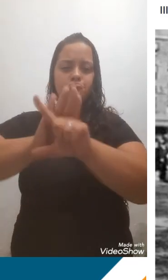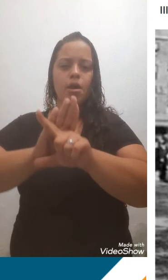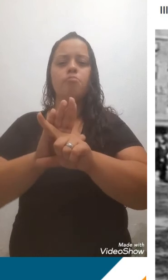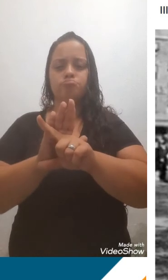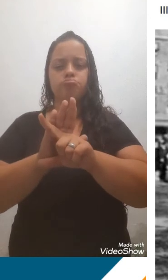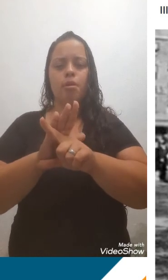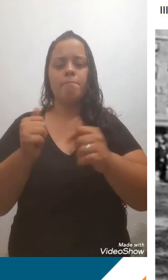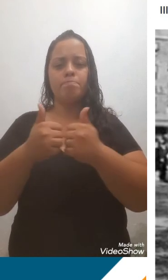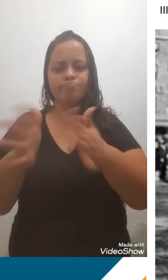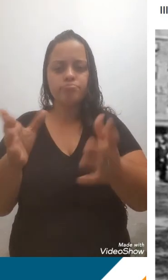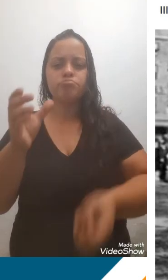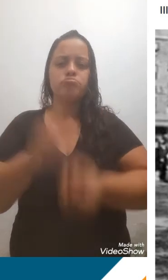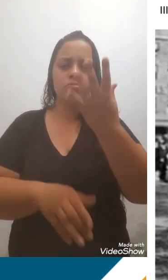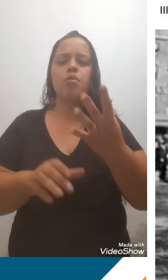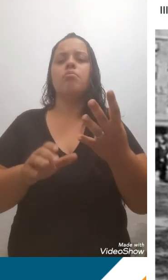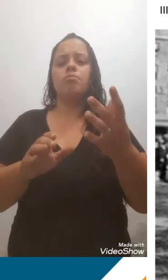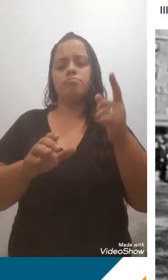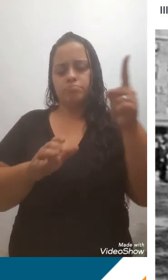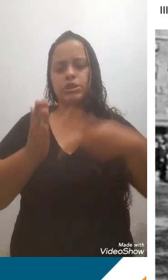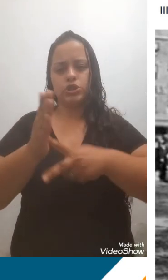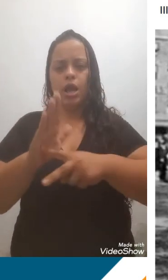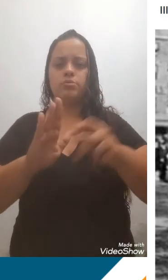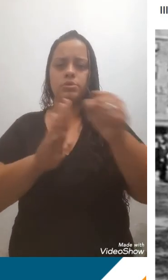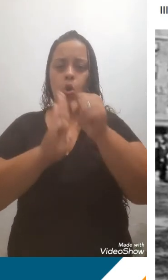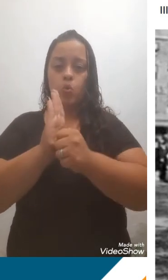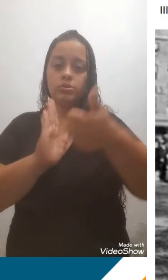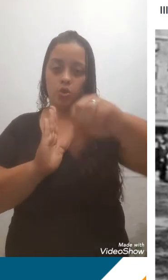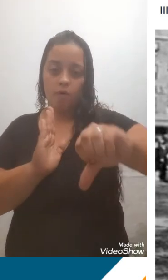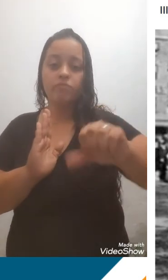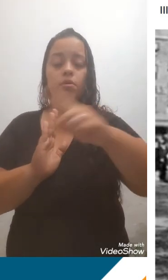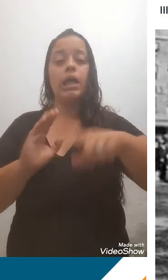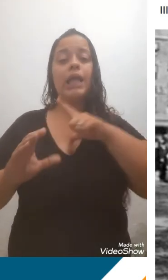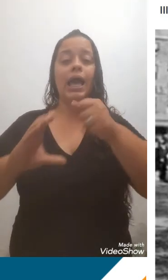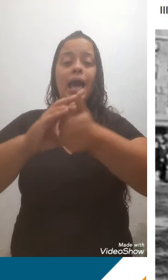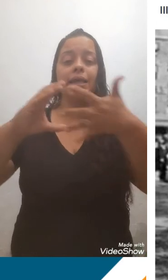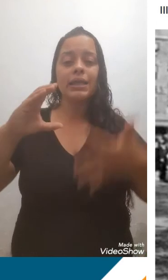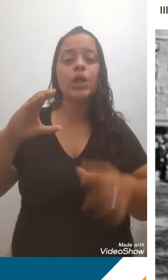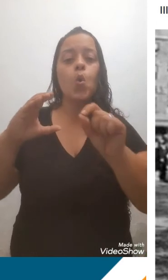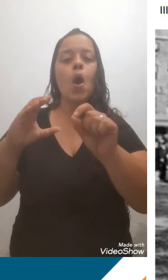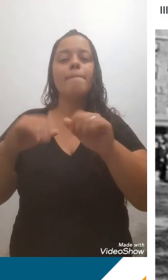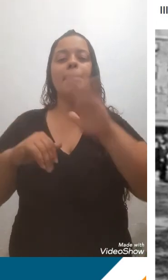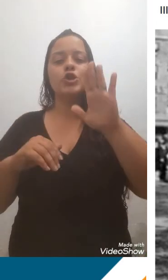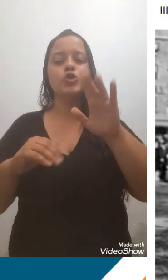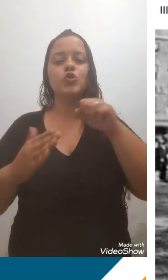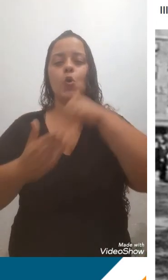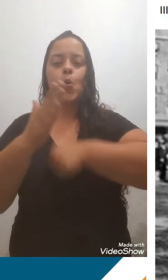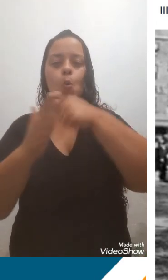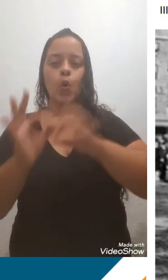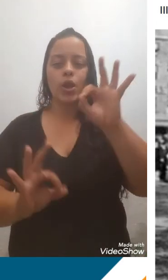os primeiros sindicatos a partir do século XIX. Os sindicatos, pessoal, eles se caracterizam por uma luta mais organizada,